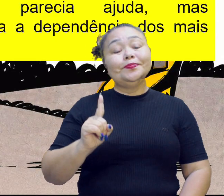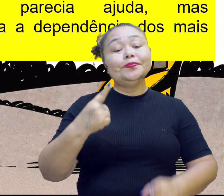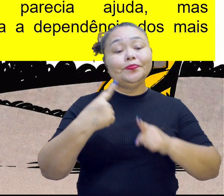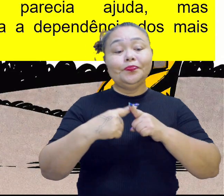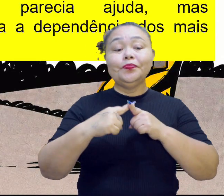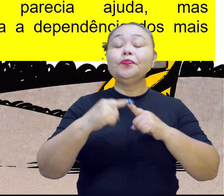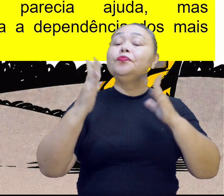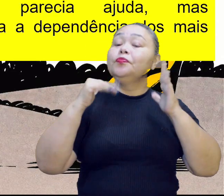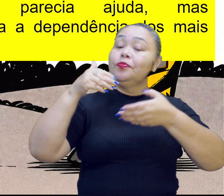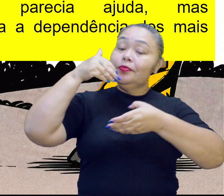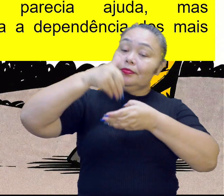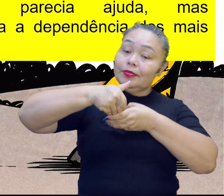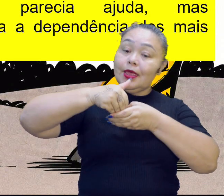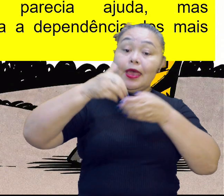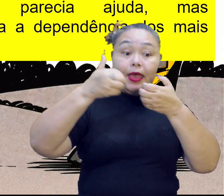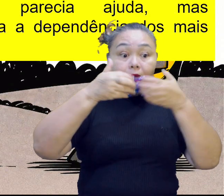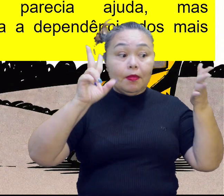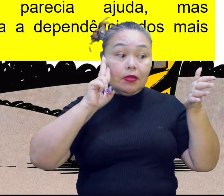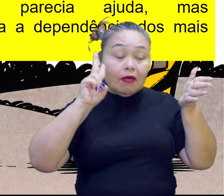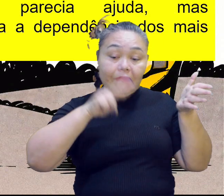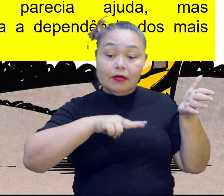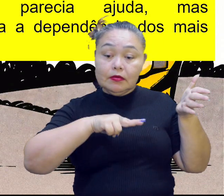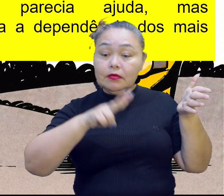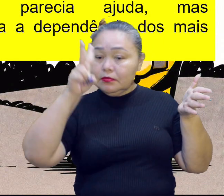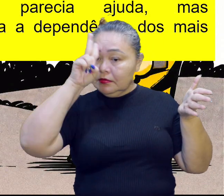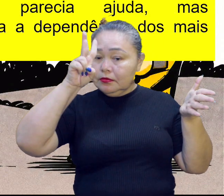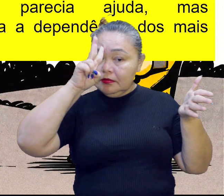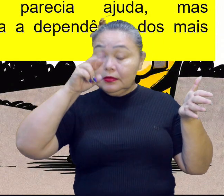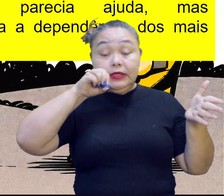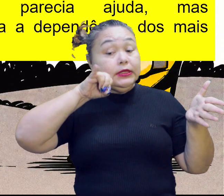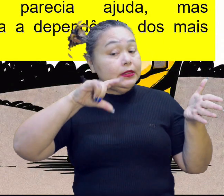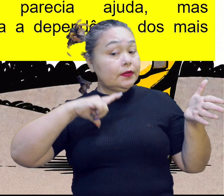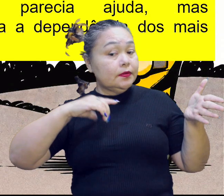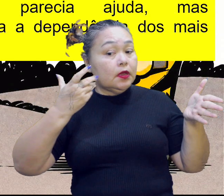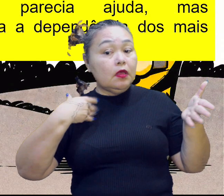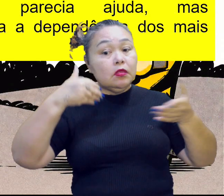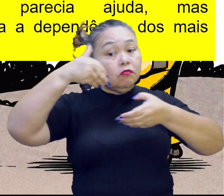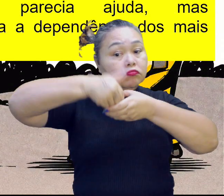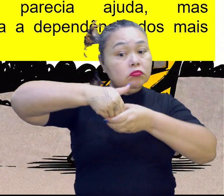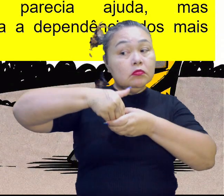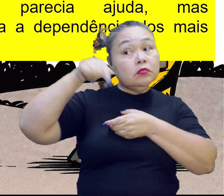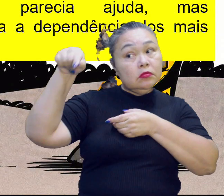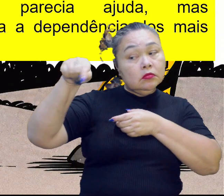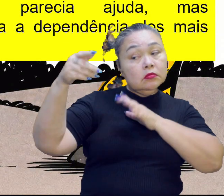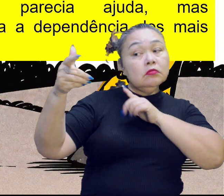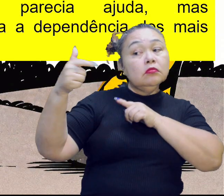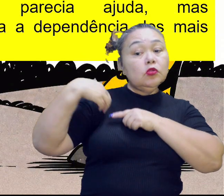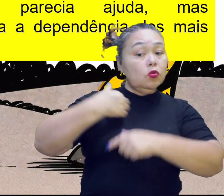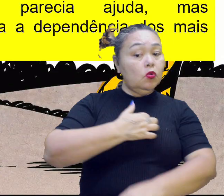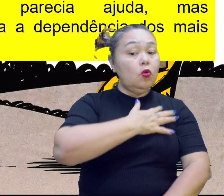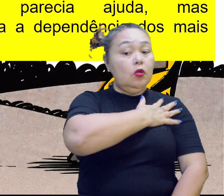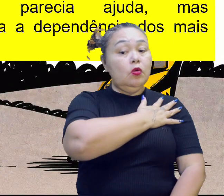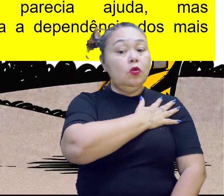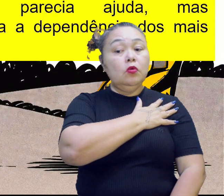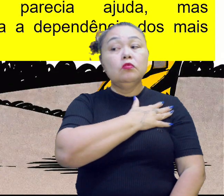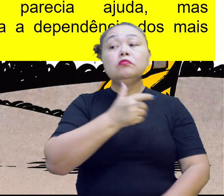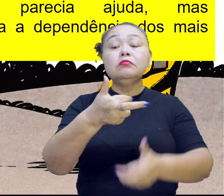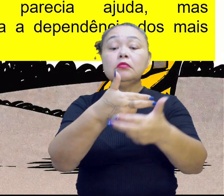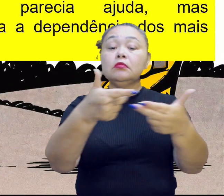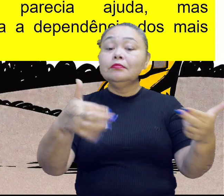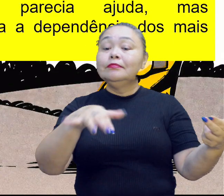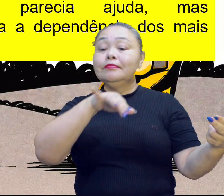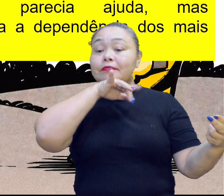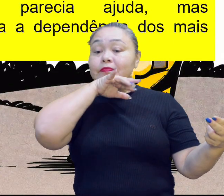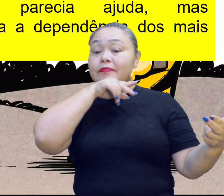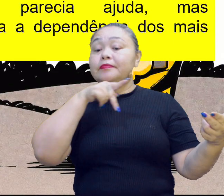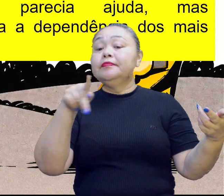o voto nessa época era aberto, lembra? E se eu não votasse no candidato do coronel, muitas coisas